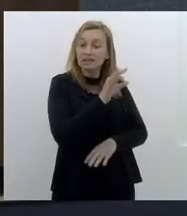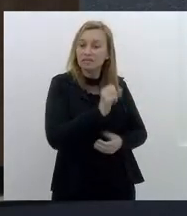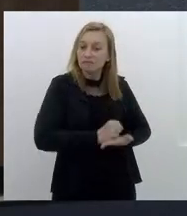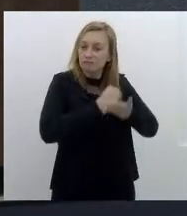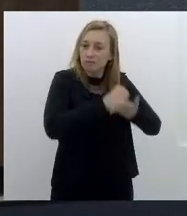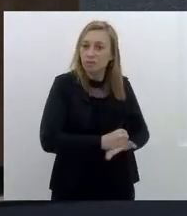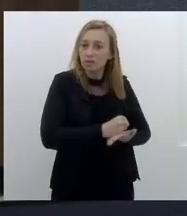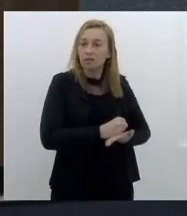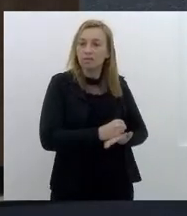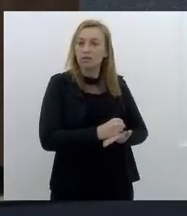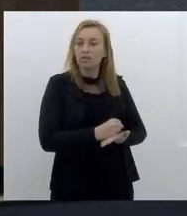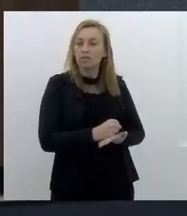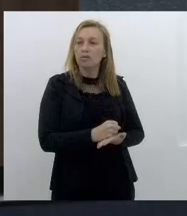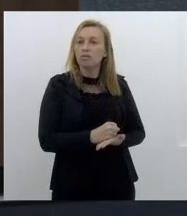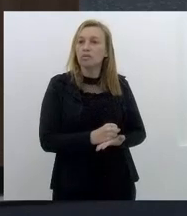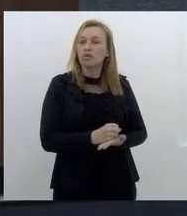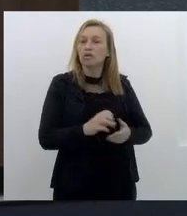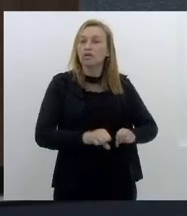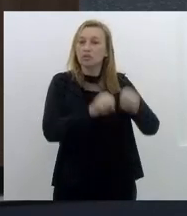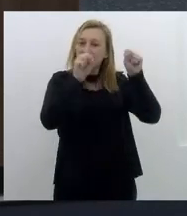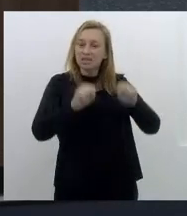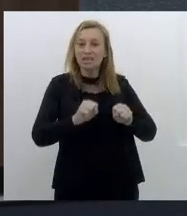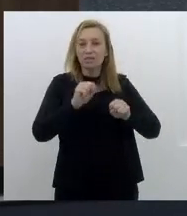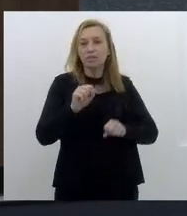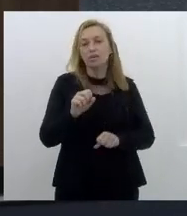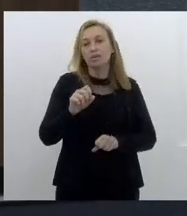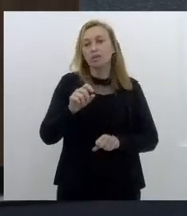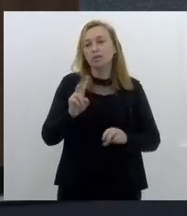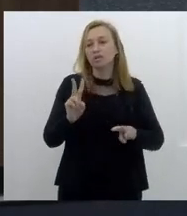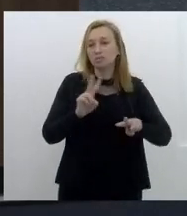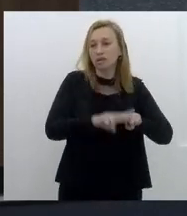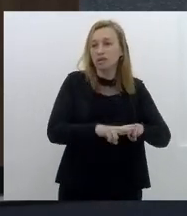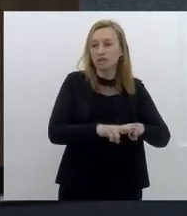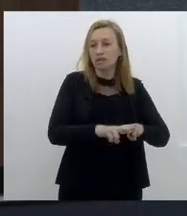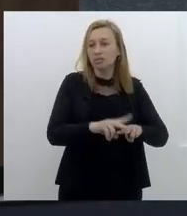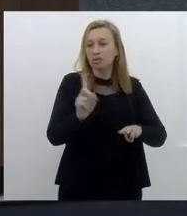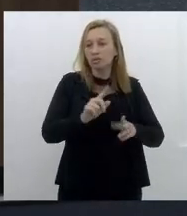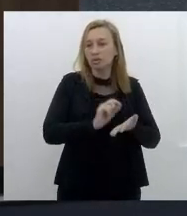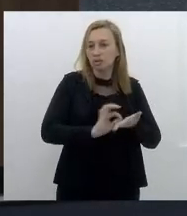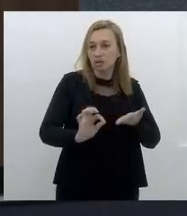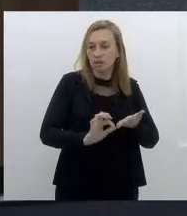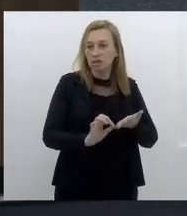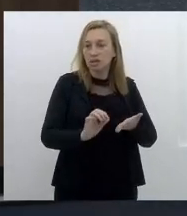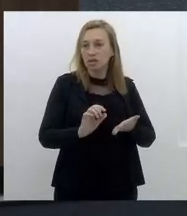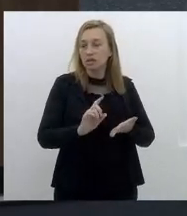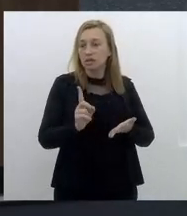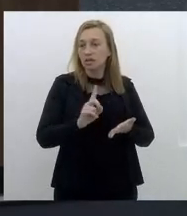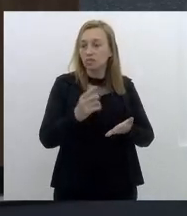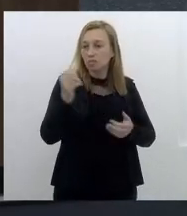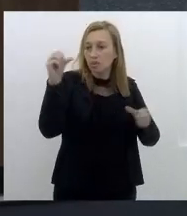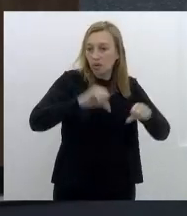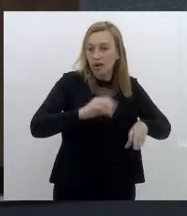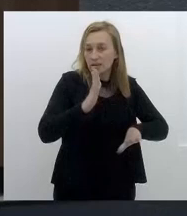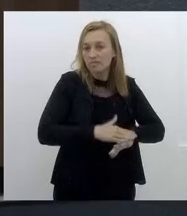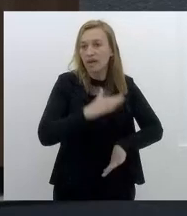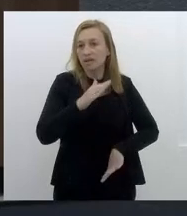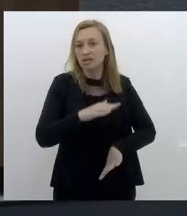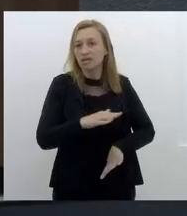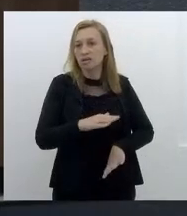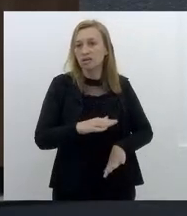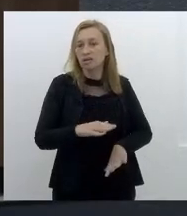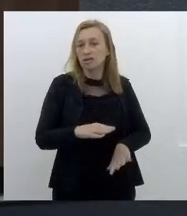Parque o caldeirão que ao sistema penitenciário e não tornasse e não agravasse ainda mais